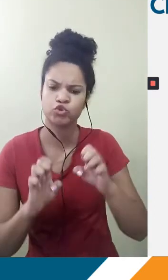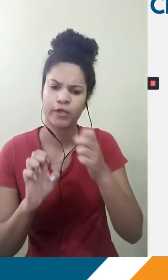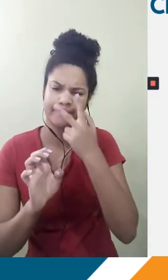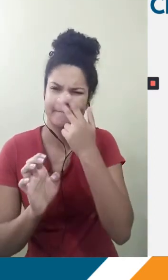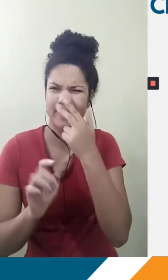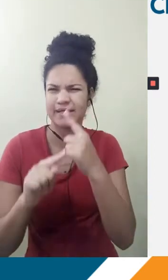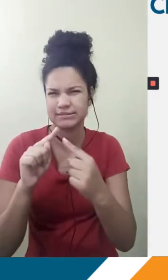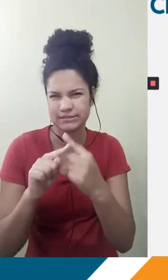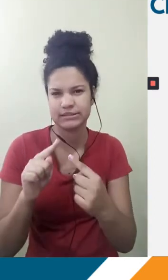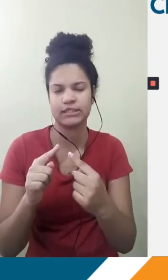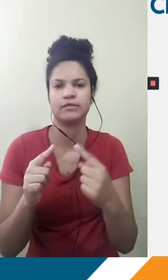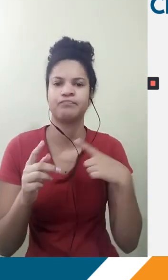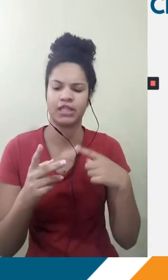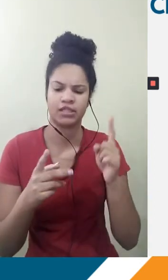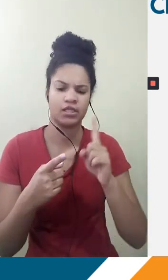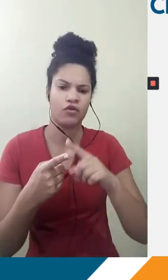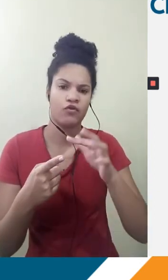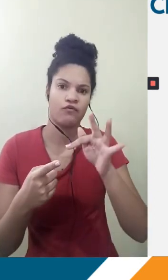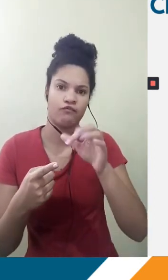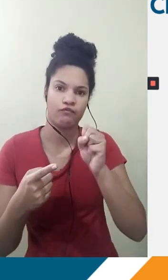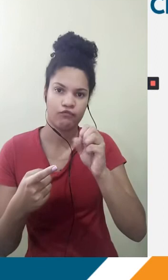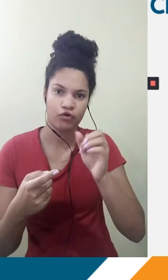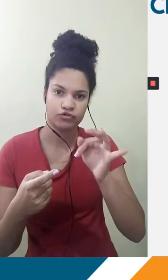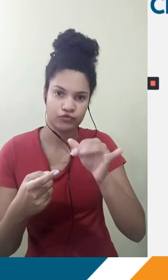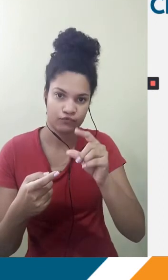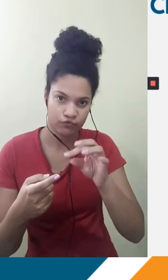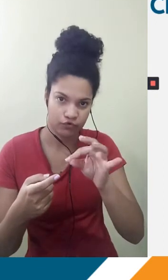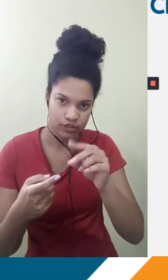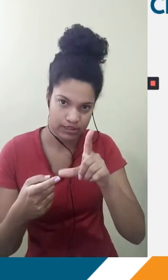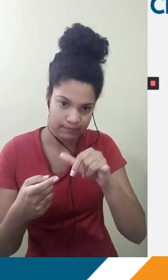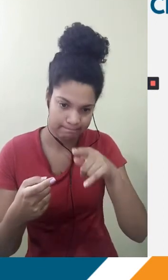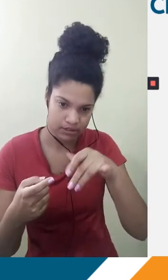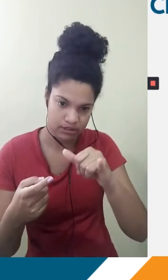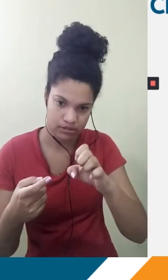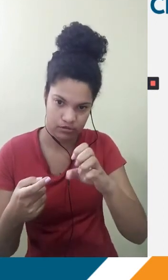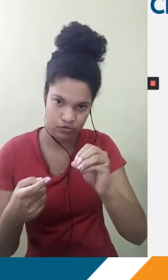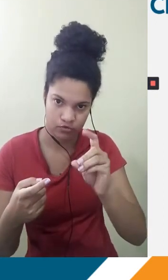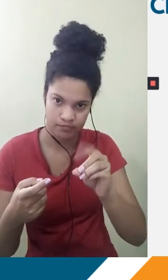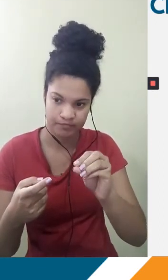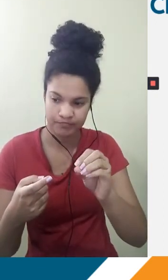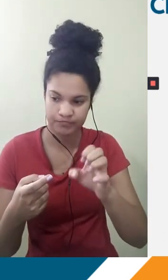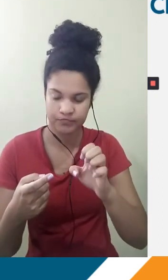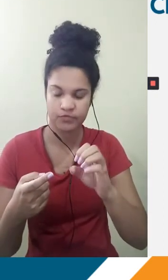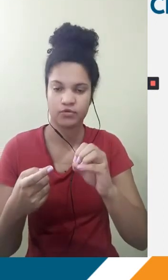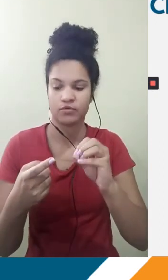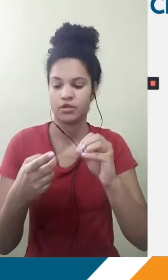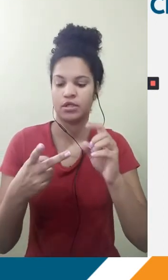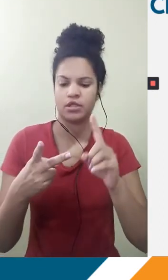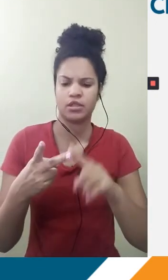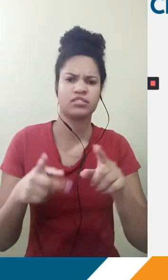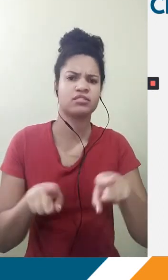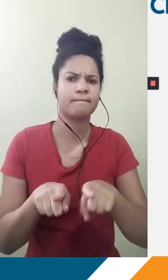insere várias moléculas de proteínas que têm função importante na entrada e saída de substâncias, a